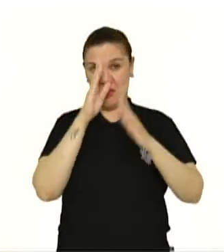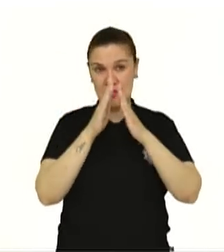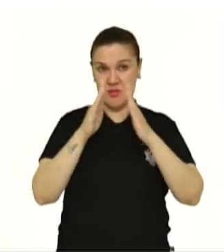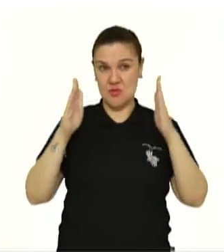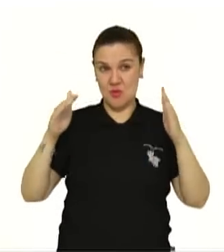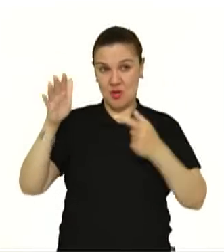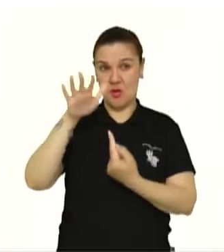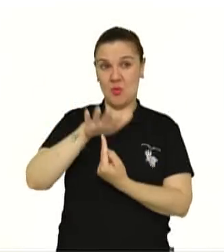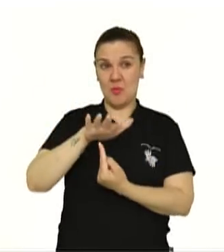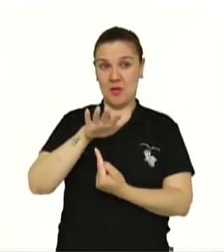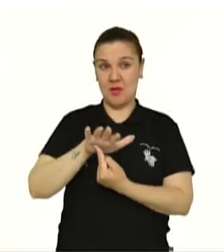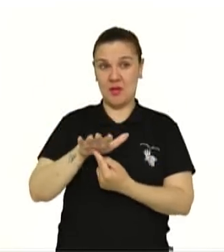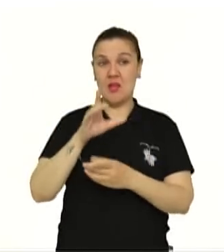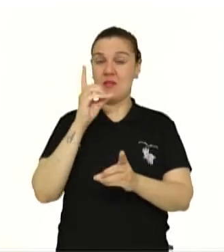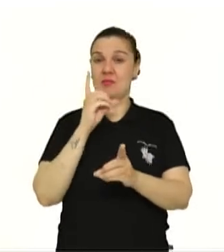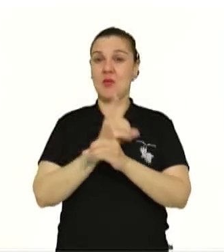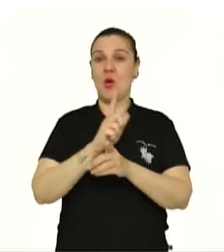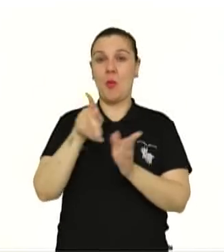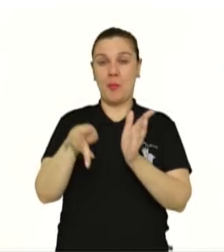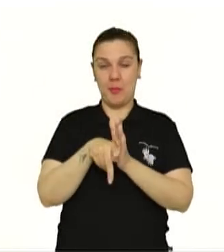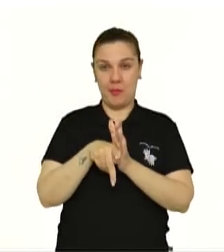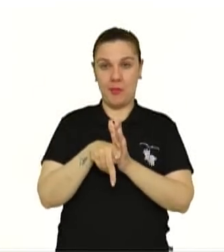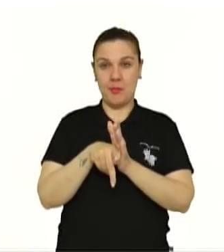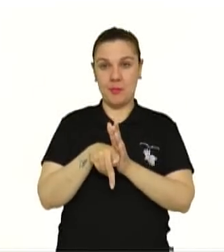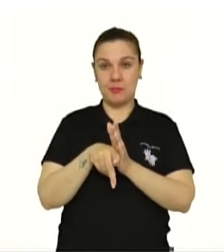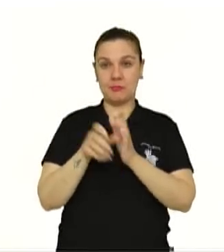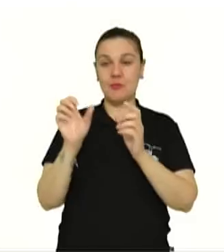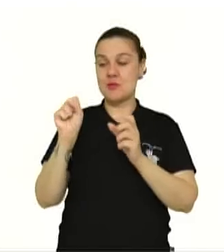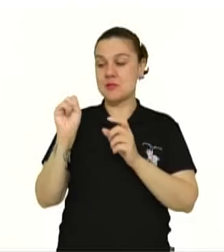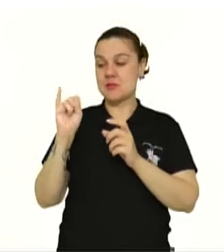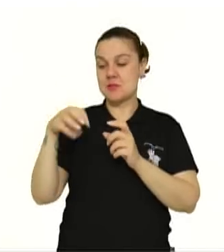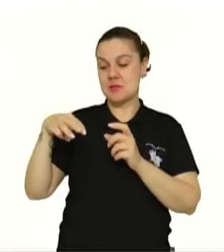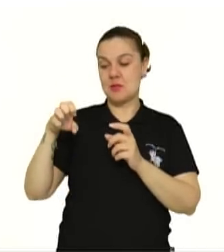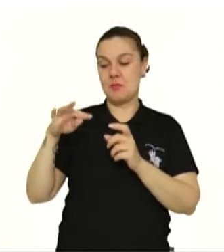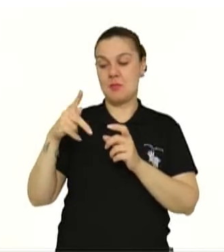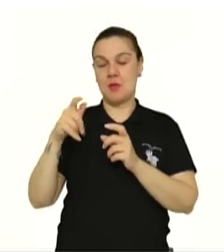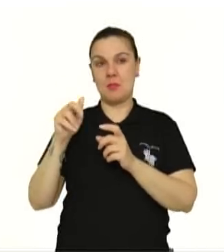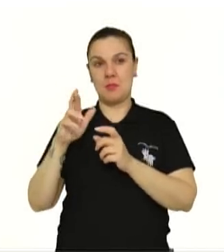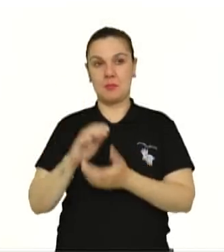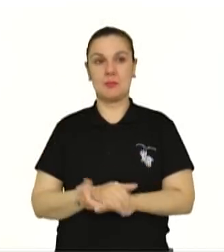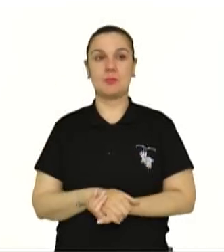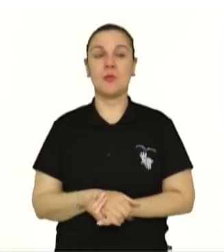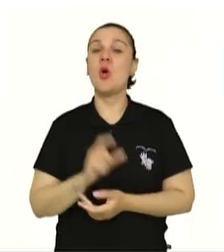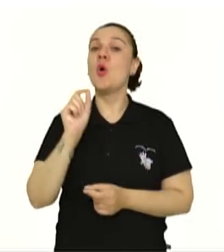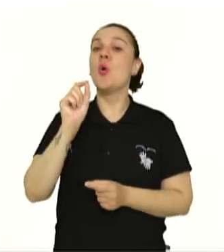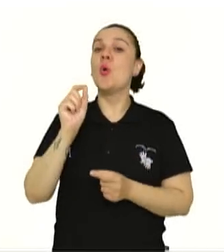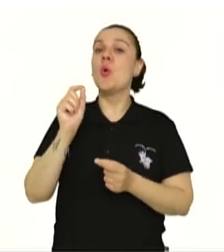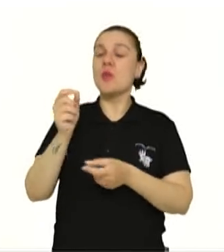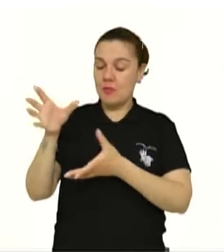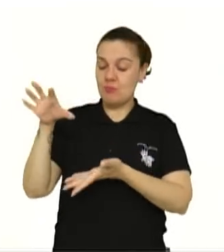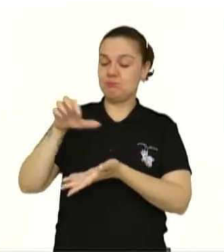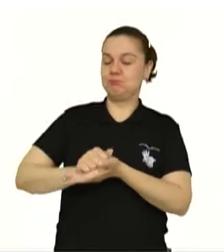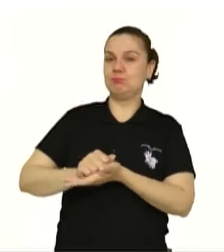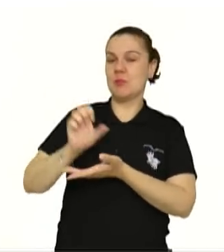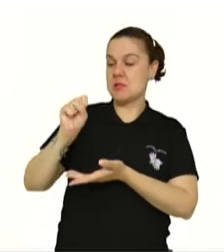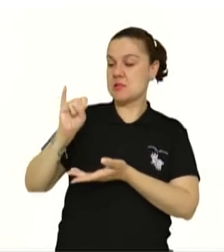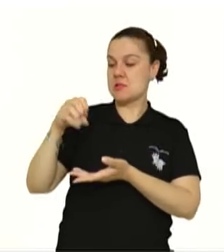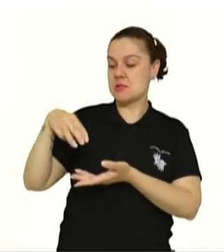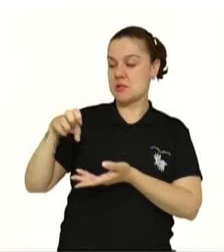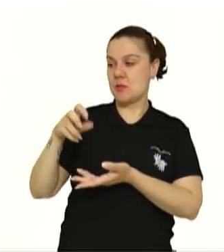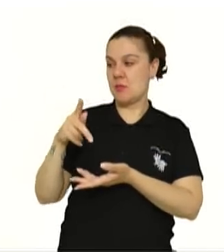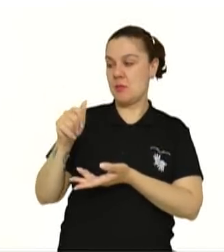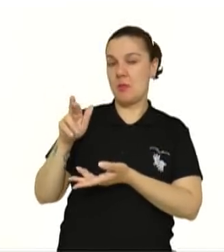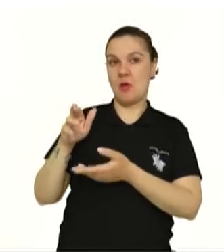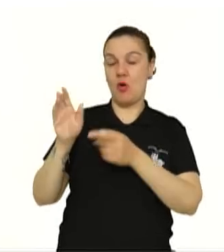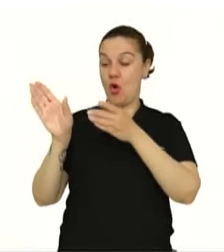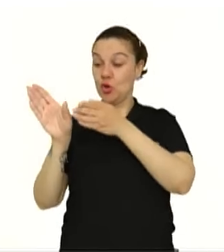Paraná, registrada pelo CIMEPAR. Então, veja aqui, ó. O que foi registrado pelo CIMEPAR? Tudo